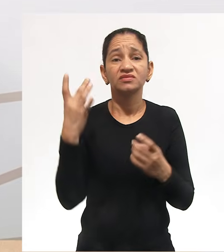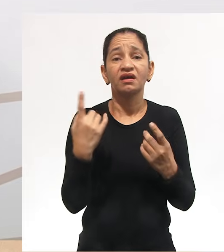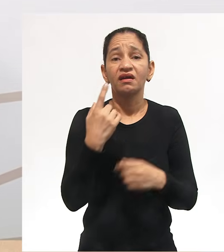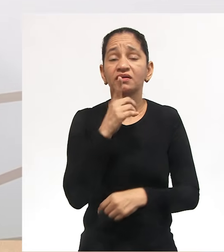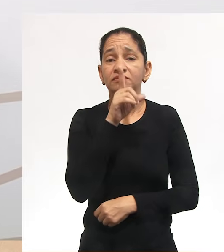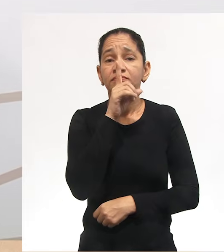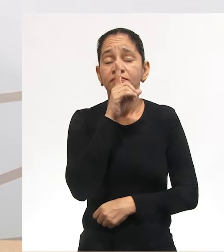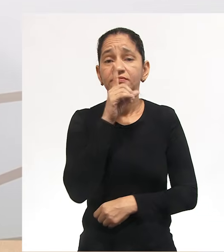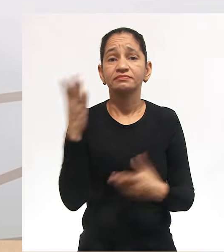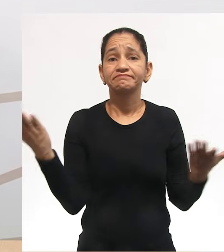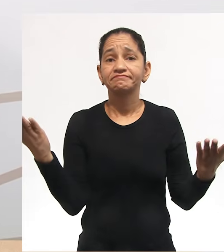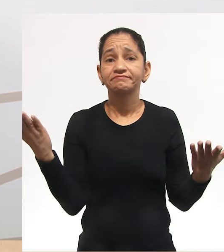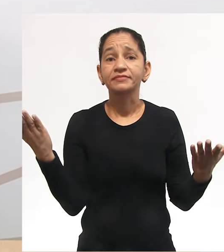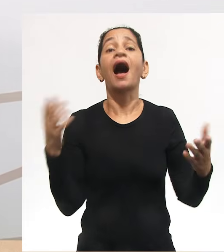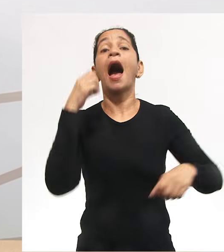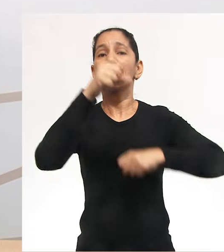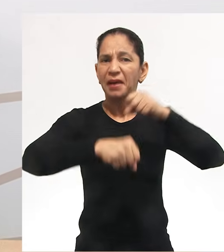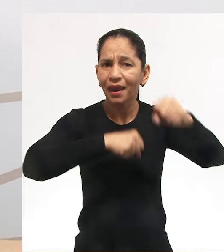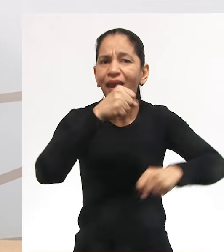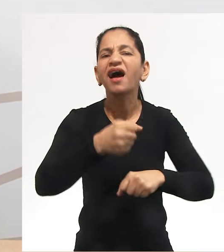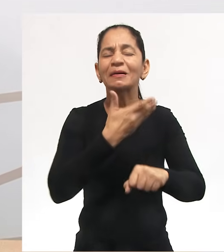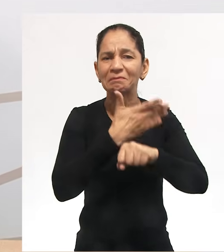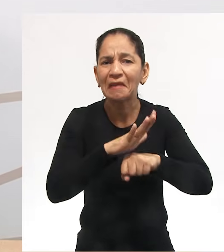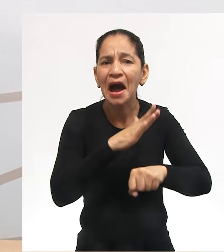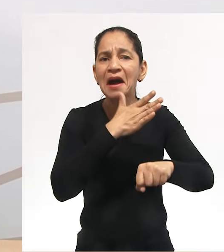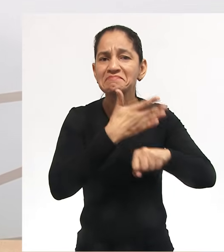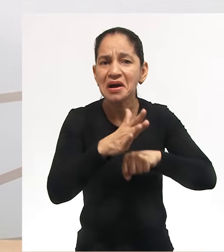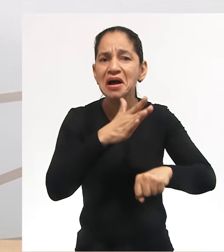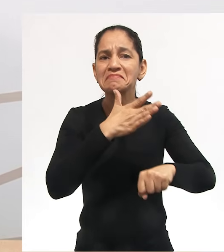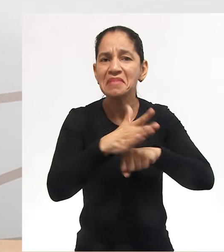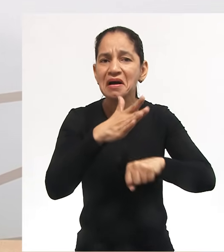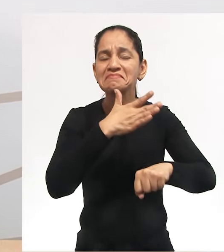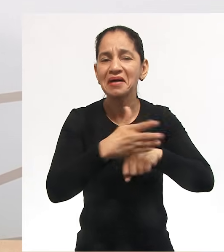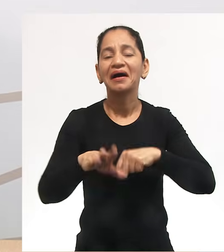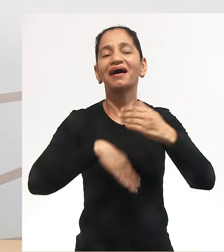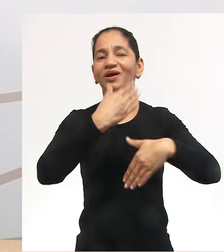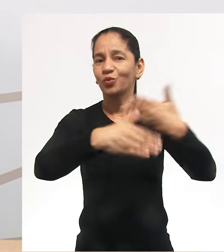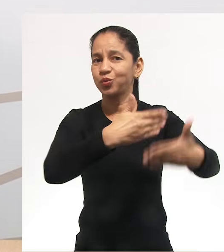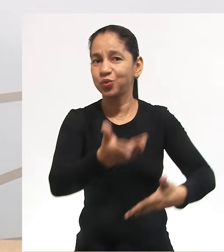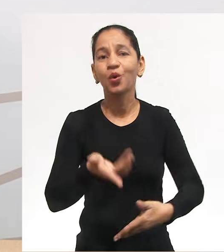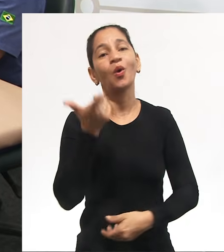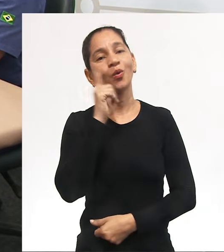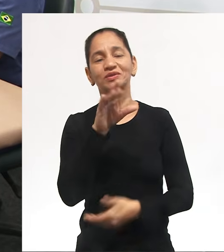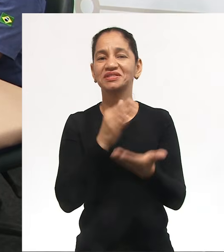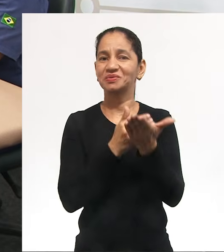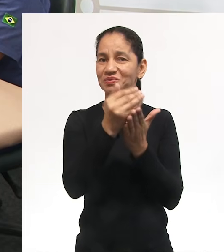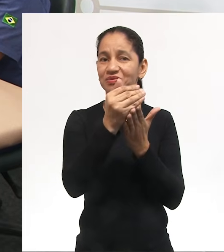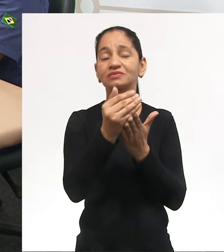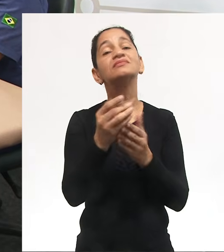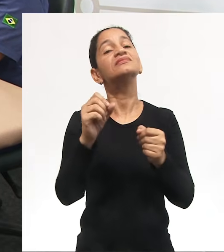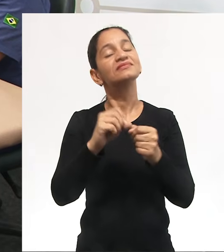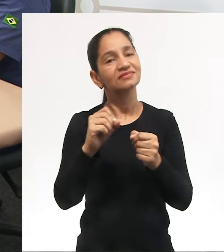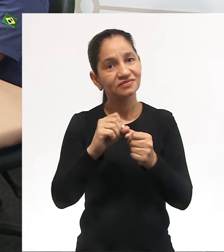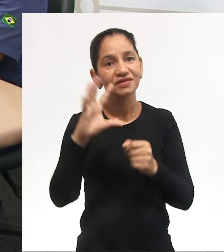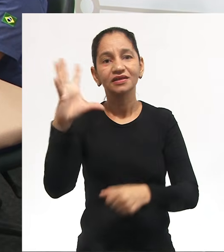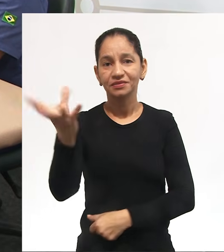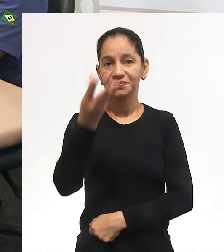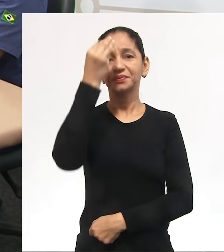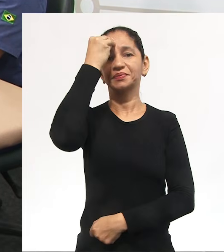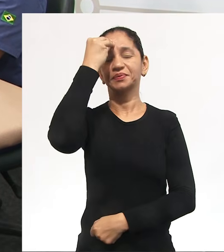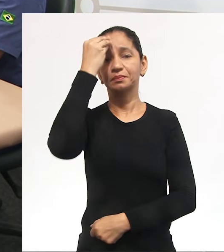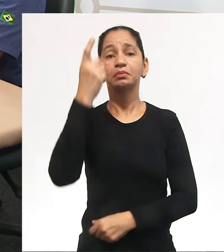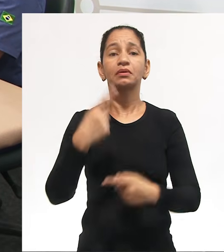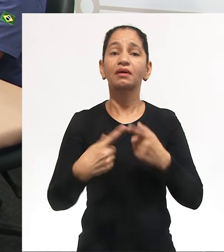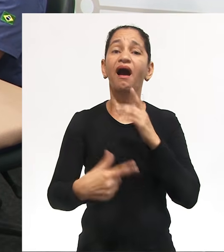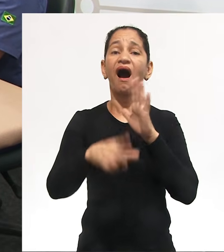sabia andar de bicicleta. Então, aí ele aprendeu a andar de bicicleta para esse passeio. Para ele foi marcante. Foi marcante. Aí ele fez esse